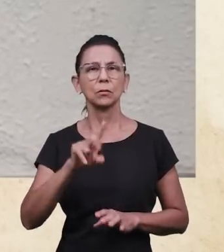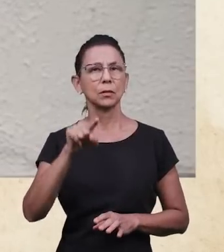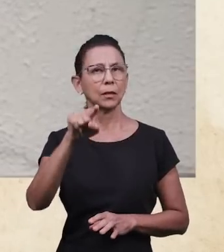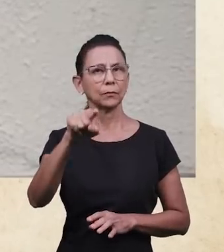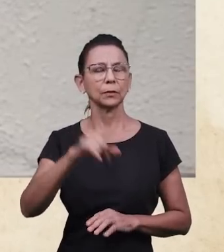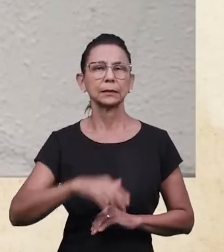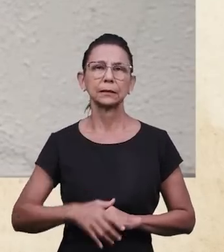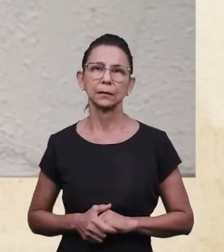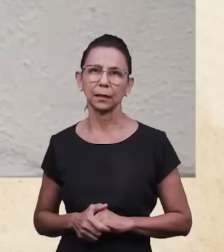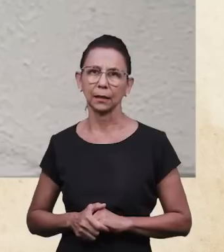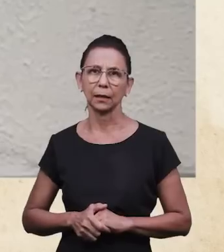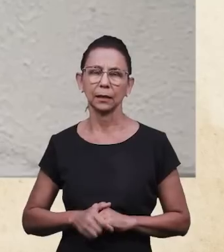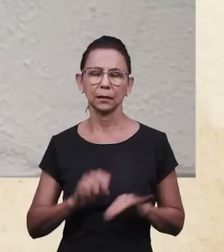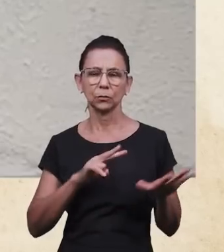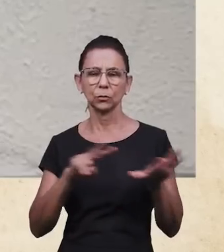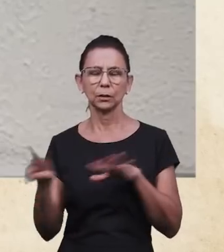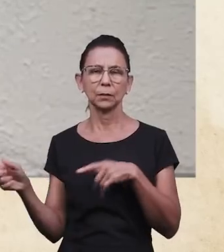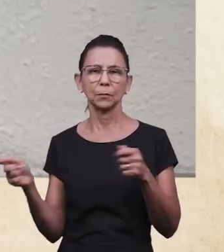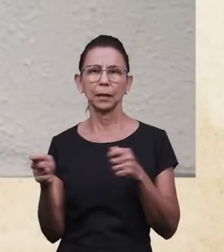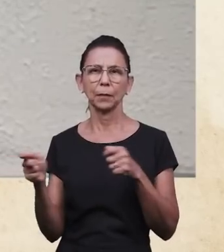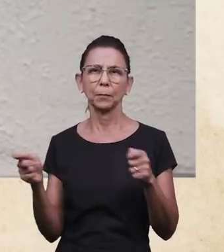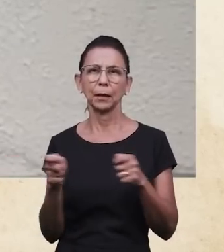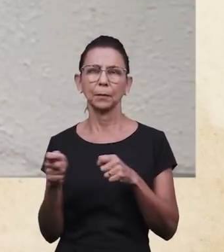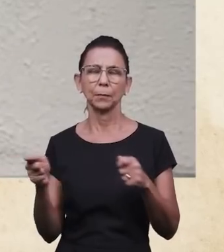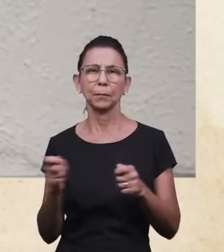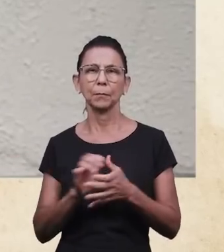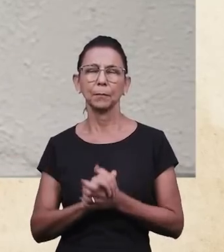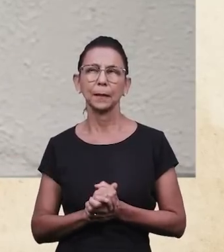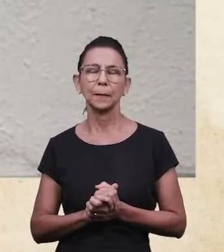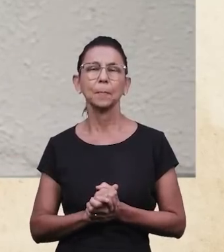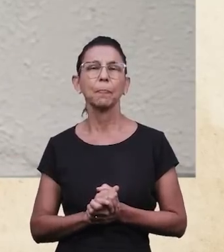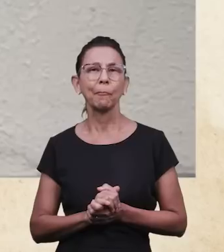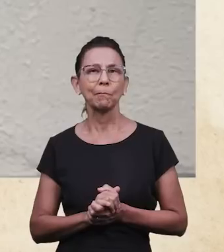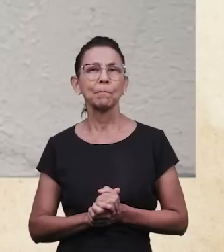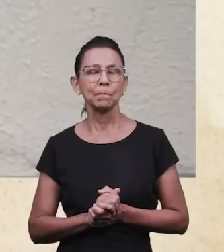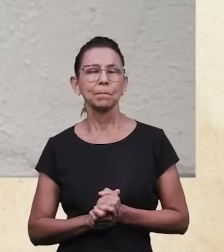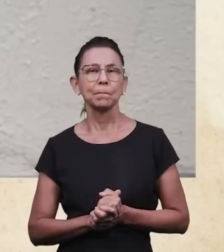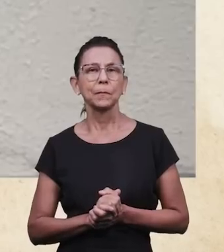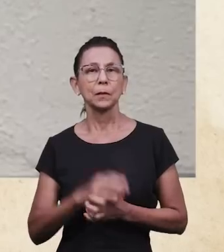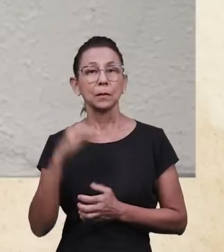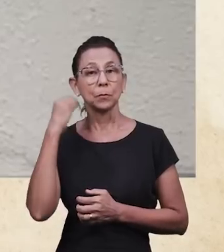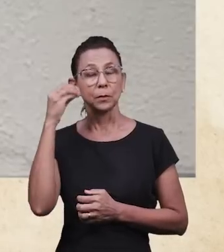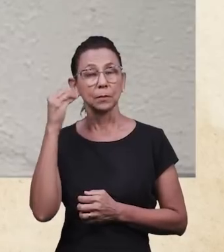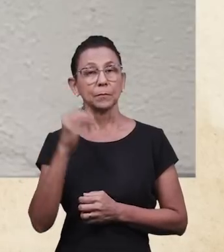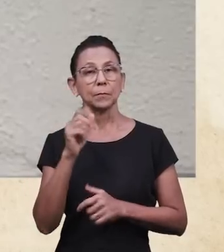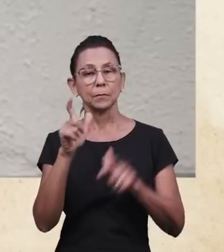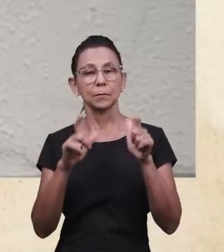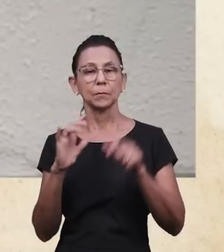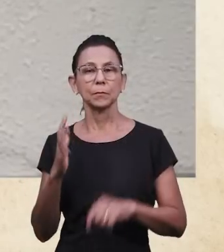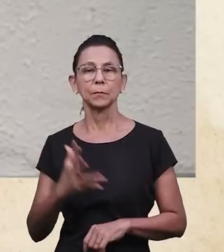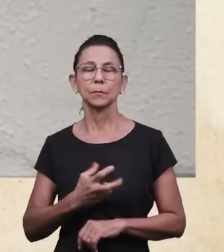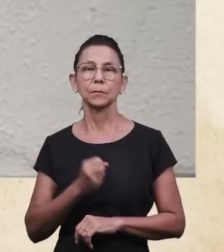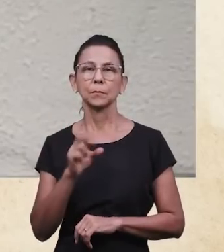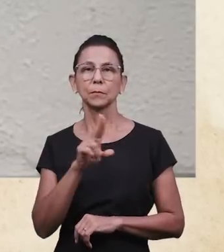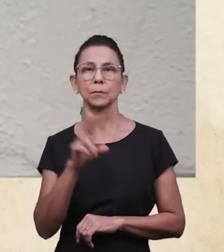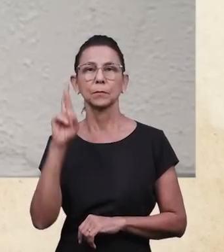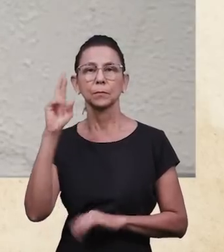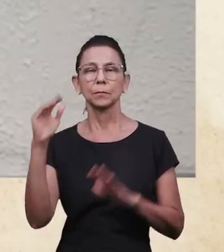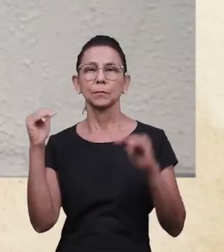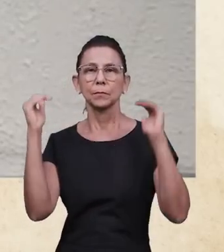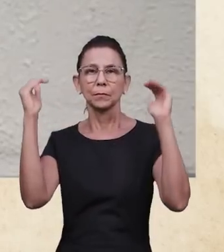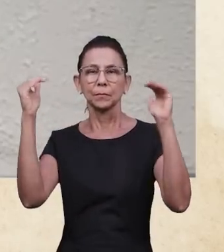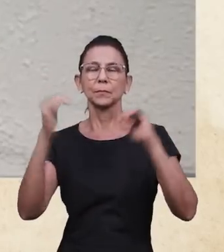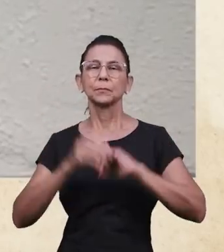vidas alcançadas e o nome do Senhor sendo glorificado. A todos a paz do Senhor Jesus, que